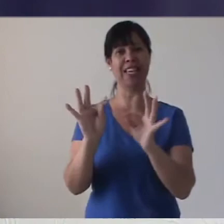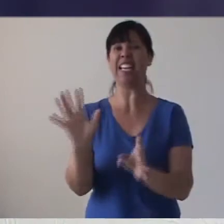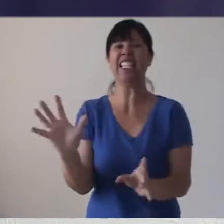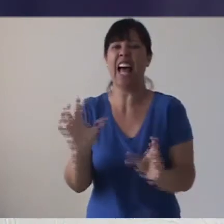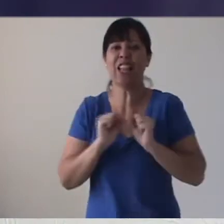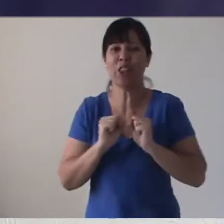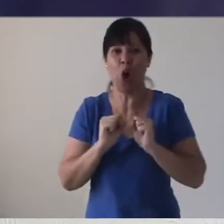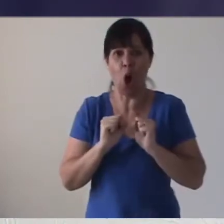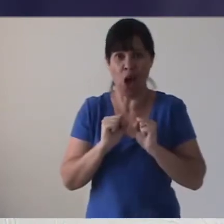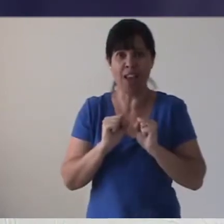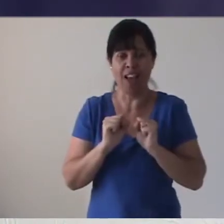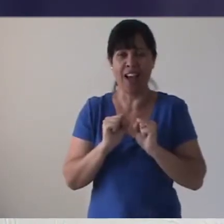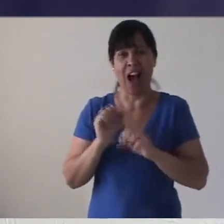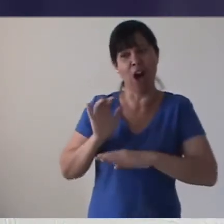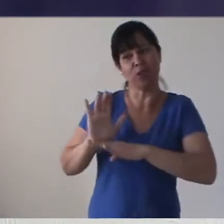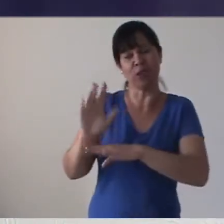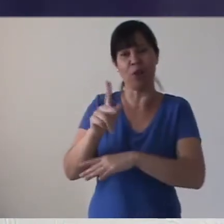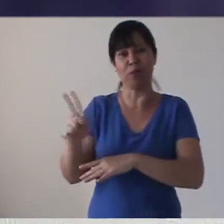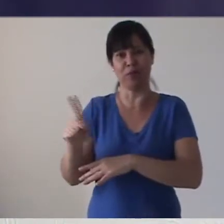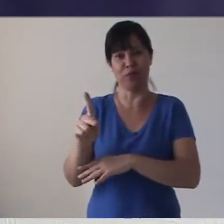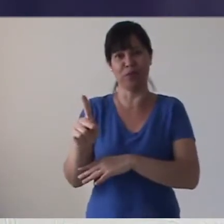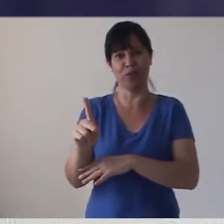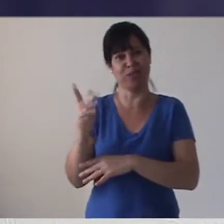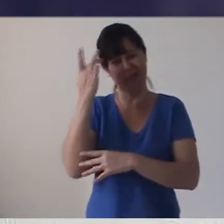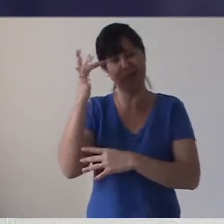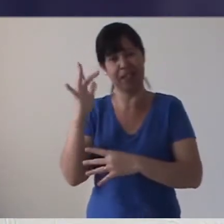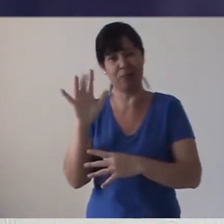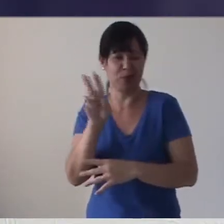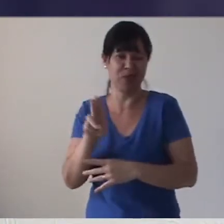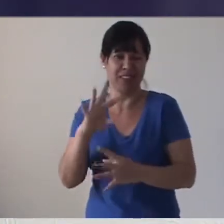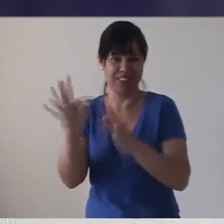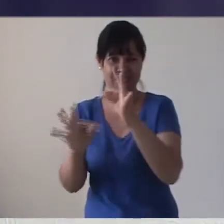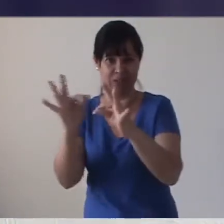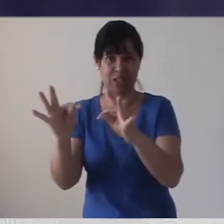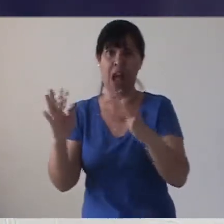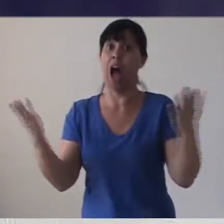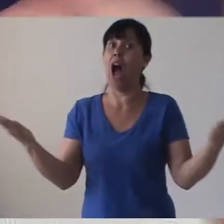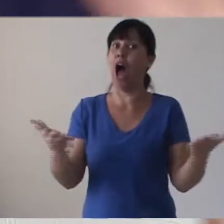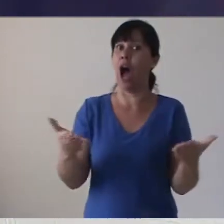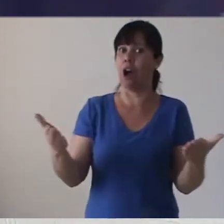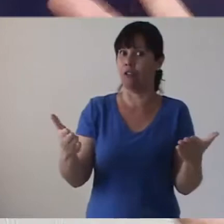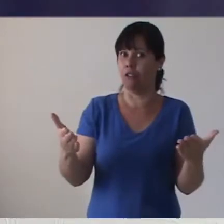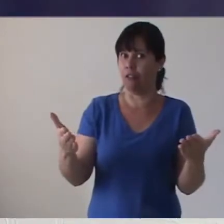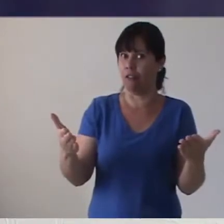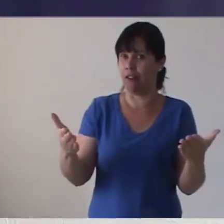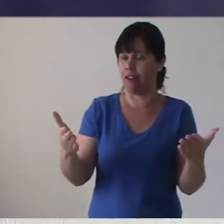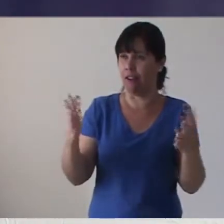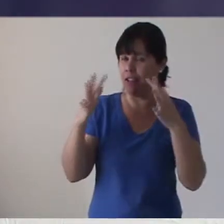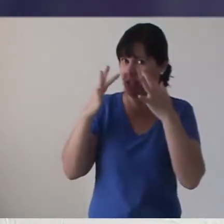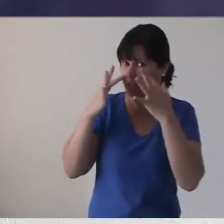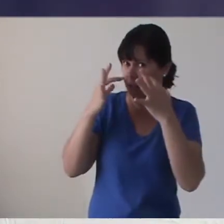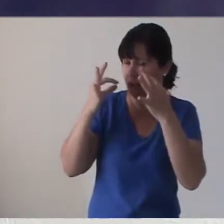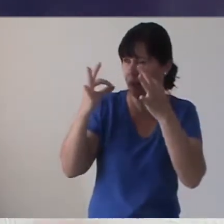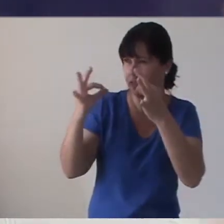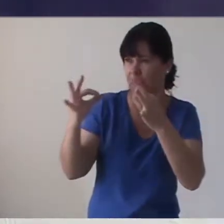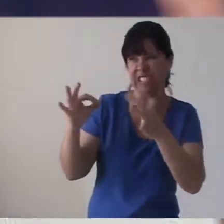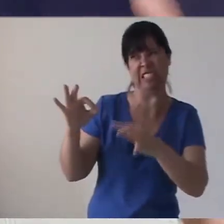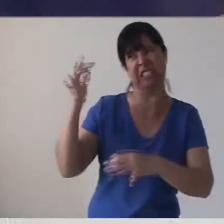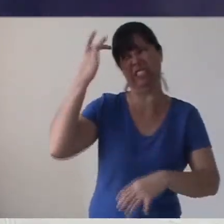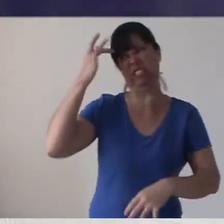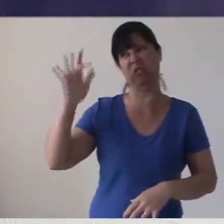se o professor não sabe a matéria, eles percebem, tá? Então, assim, uma coisa, outra coisa, outra